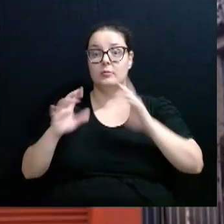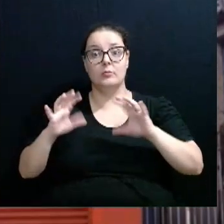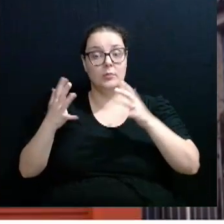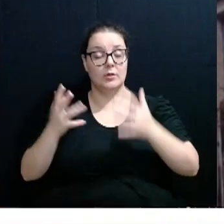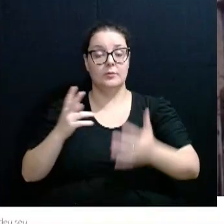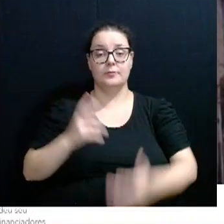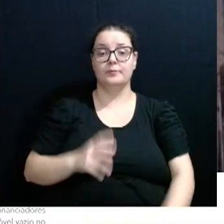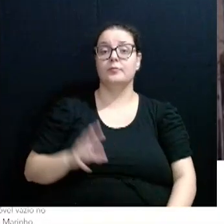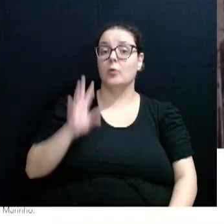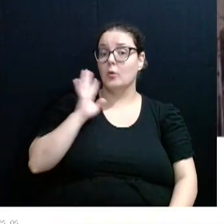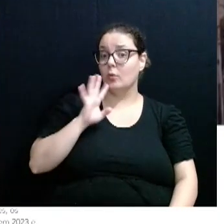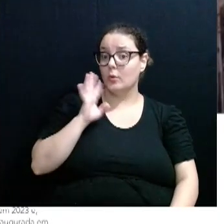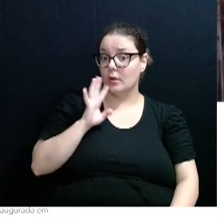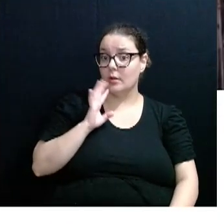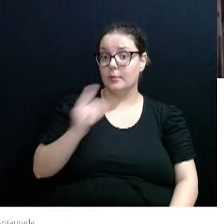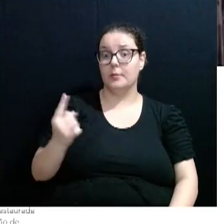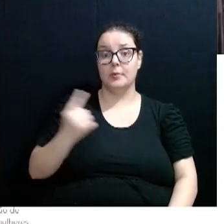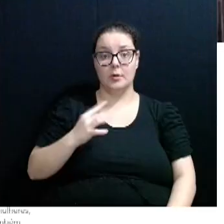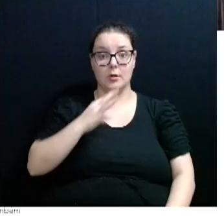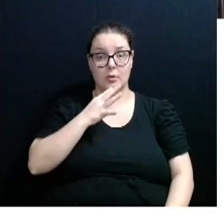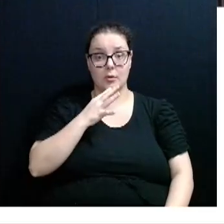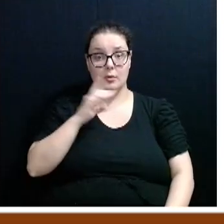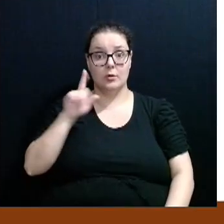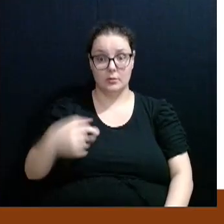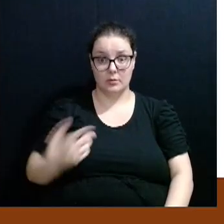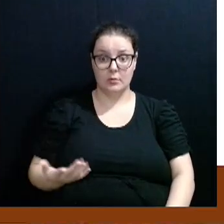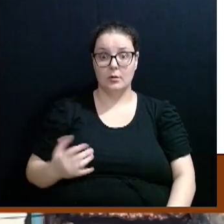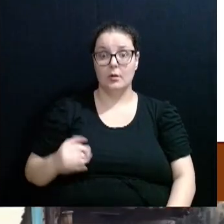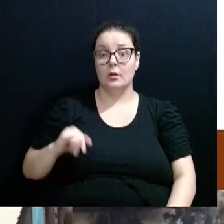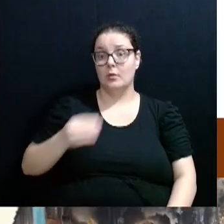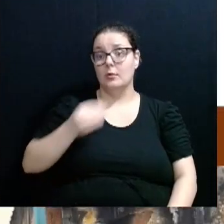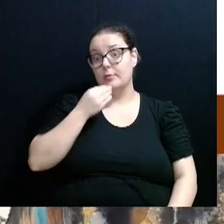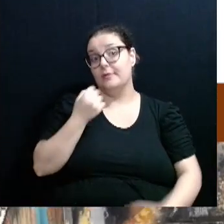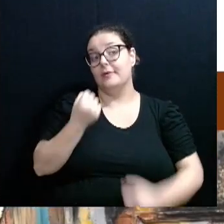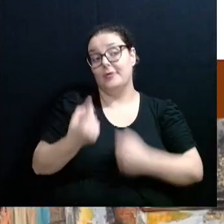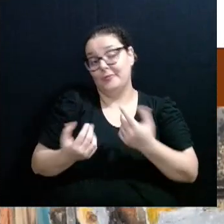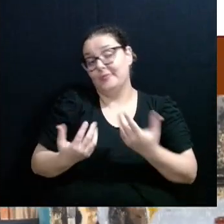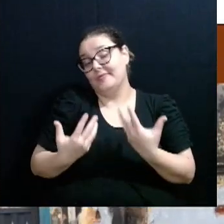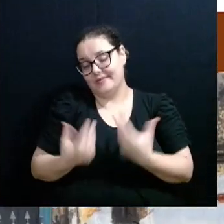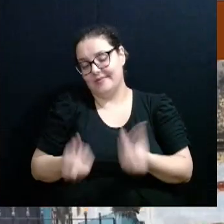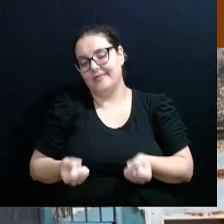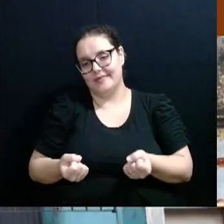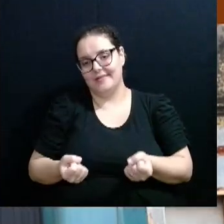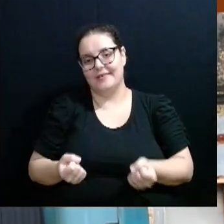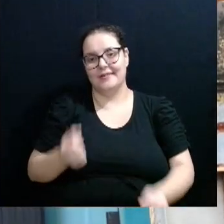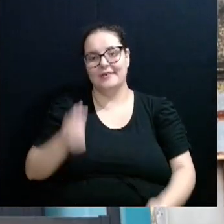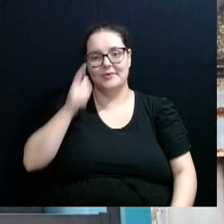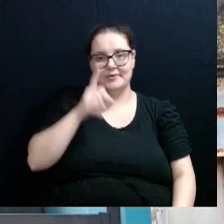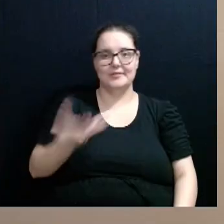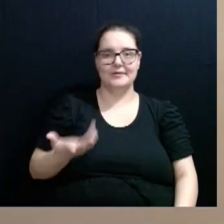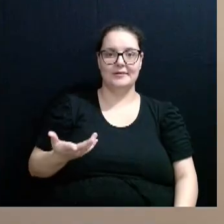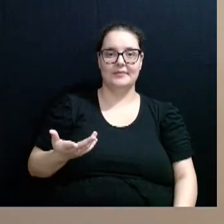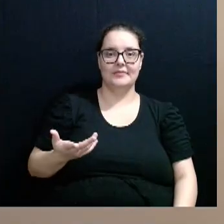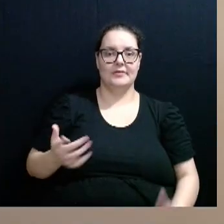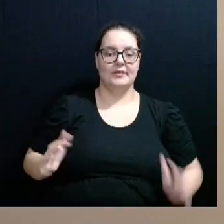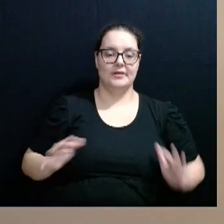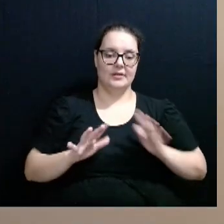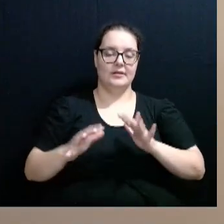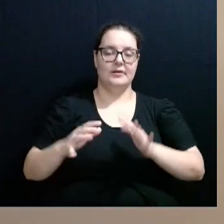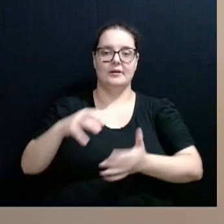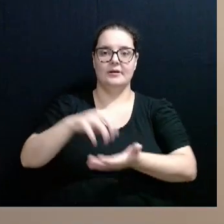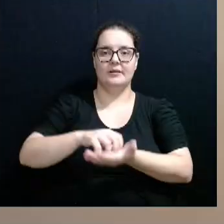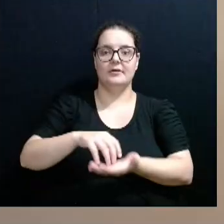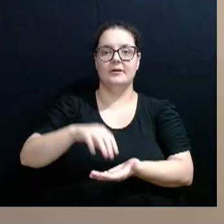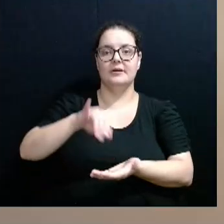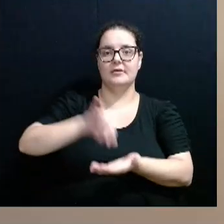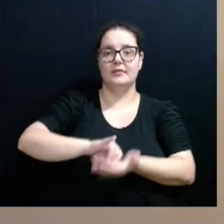vir conhecer a gente e aproveitar e ganhar alguma coisa, a gente tem feito caminhadas pelo centro. Chama Pelas Ruas da Cidade. A gente